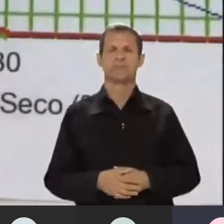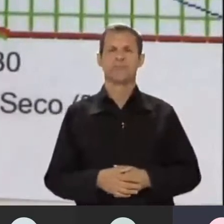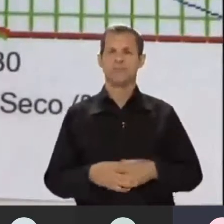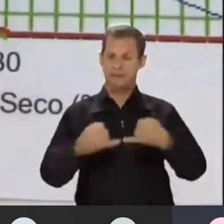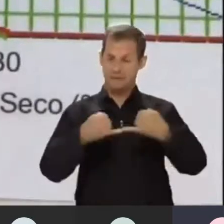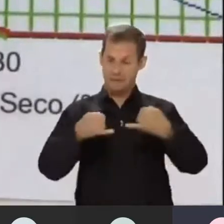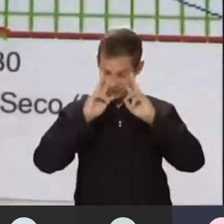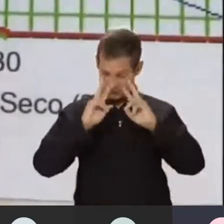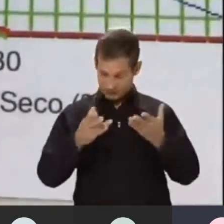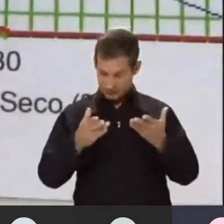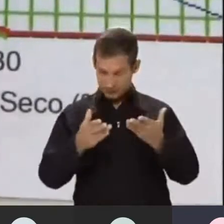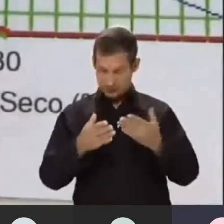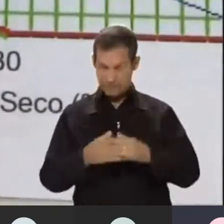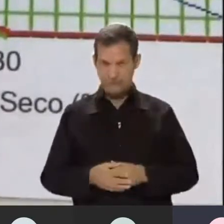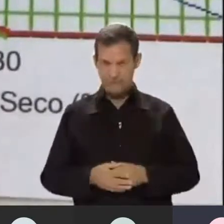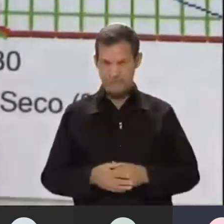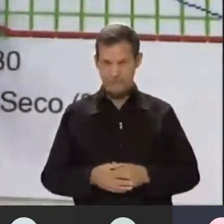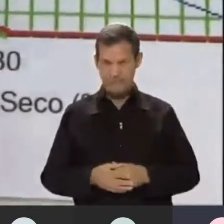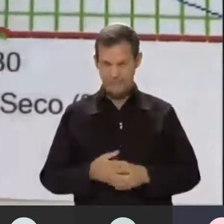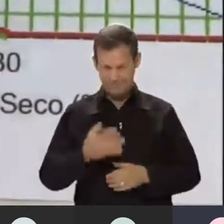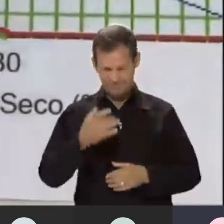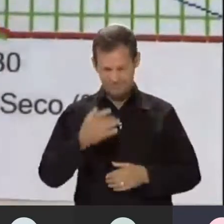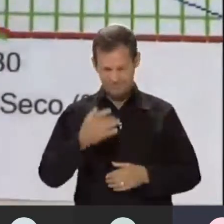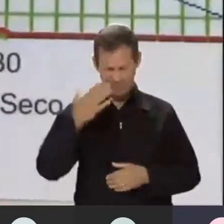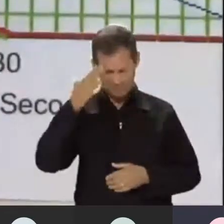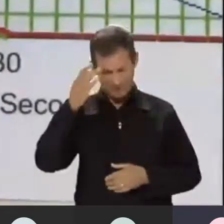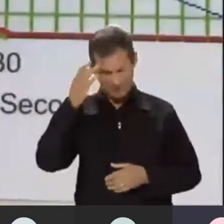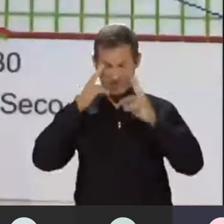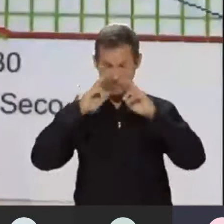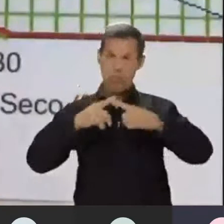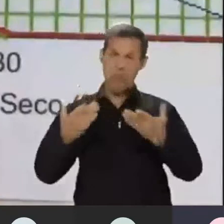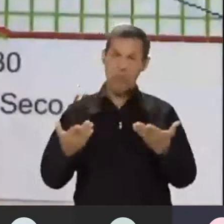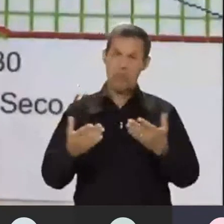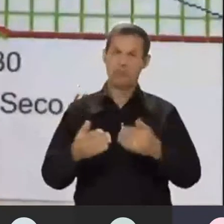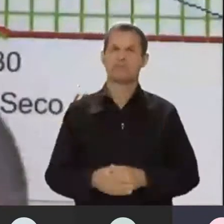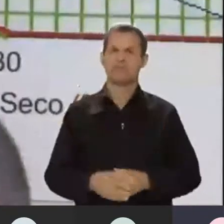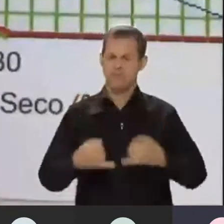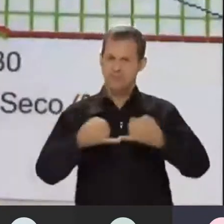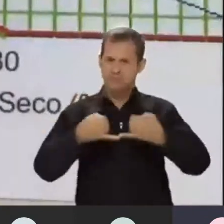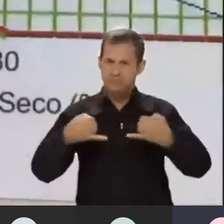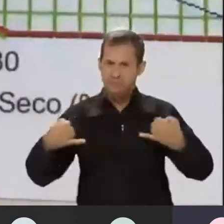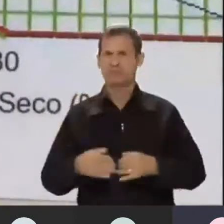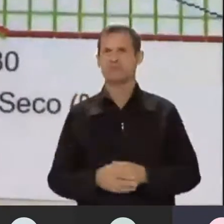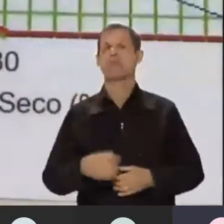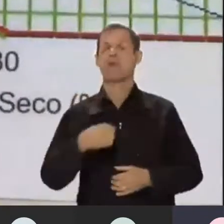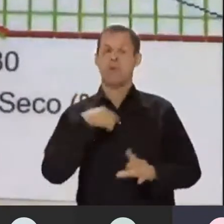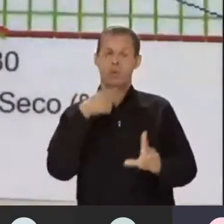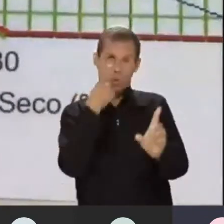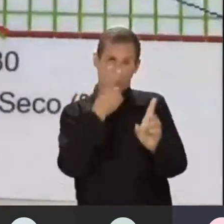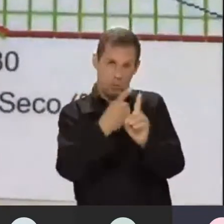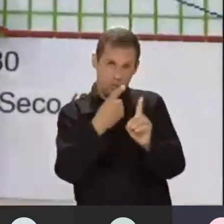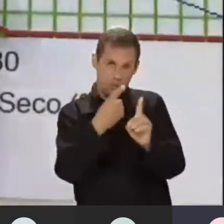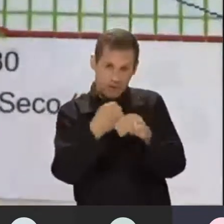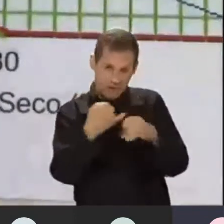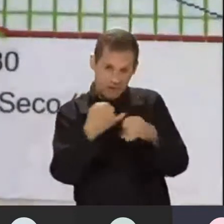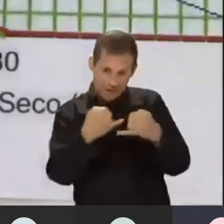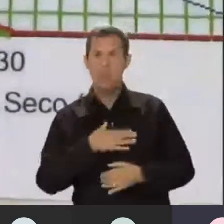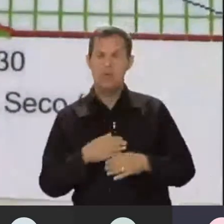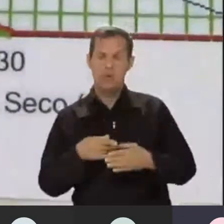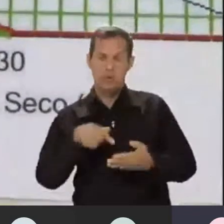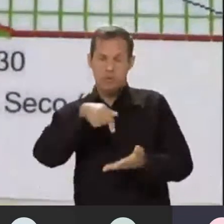Ó, a linha tá aqui, tá? Não sei se tá fácil de visualizar, mas ela vem até aqui. Então, a hora que eu encontrei aqui,